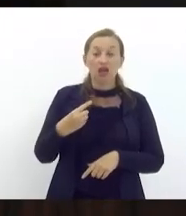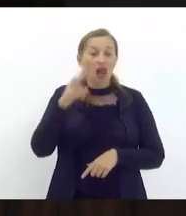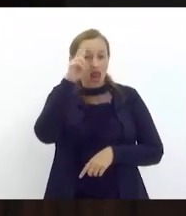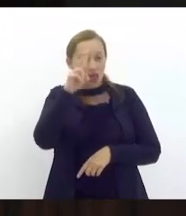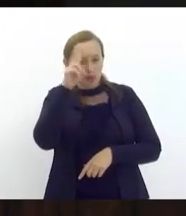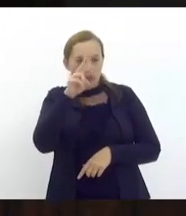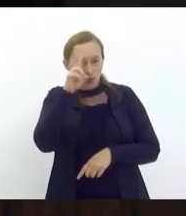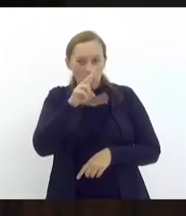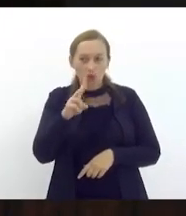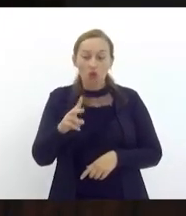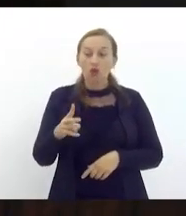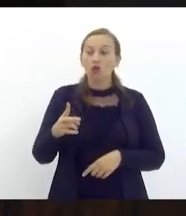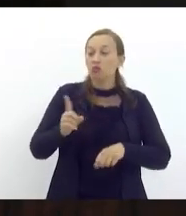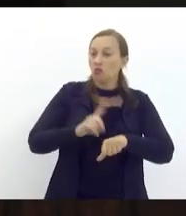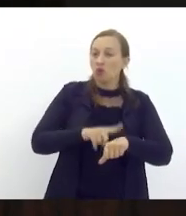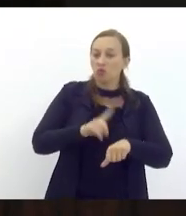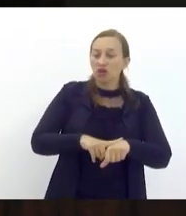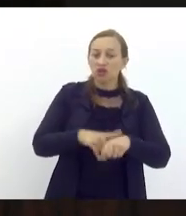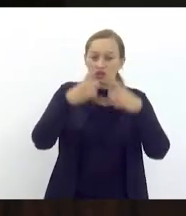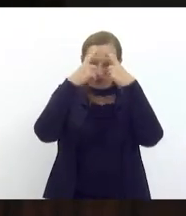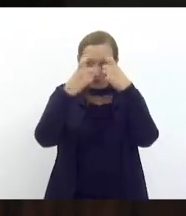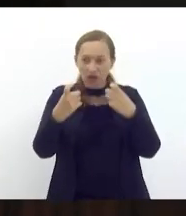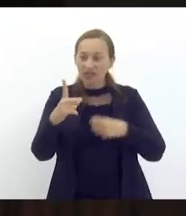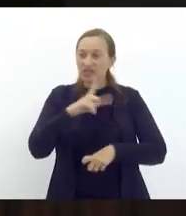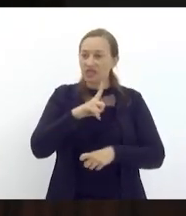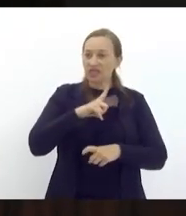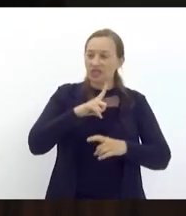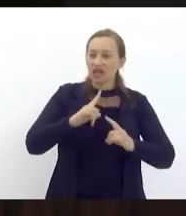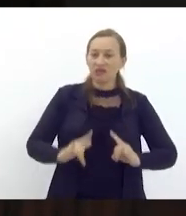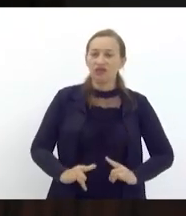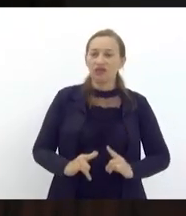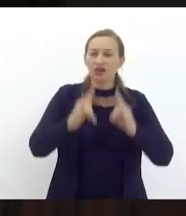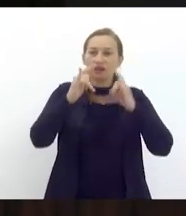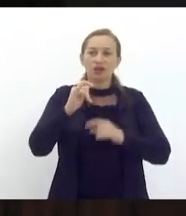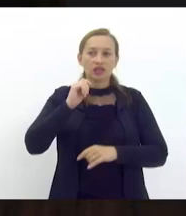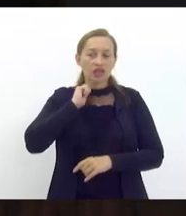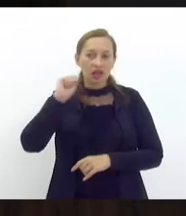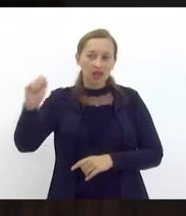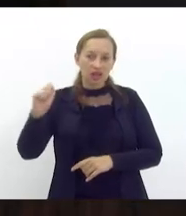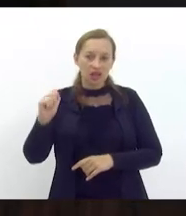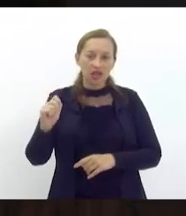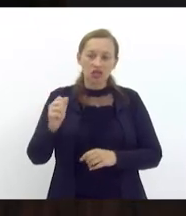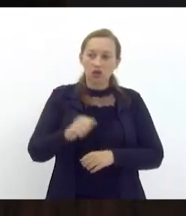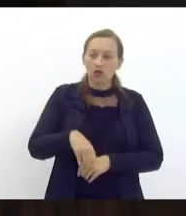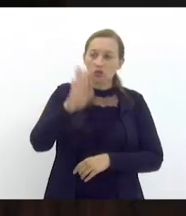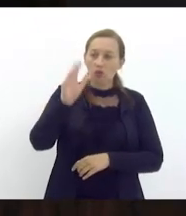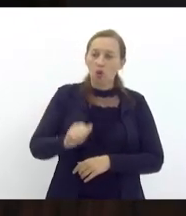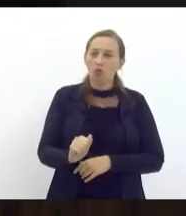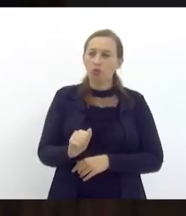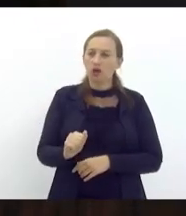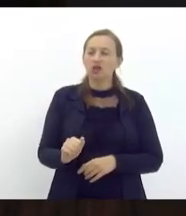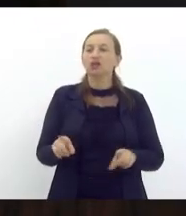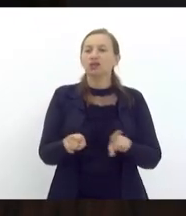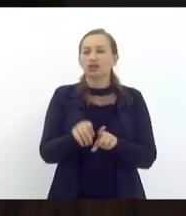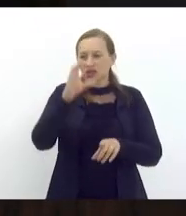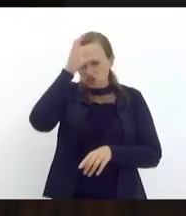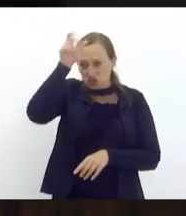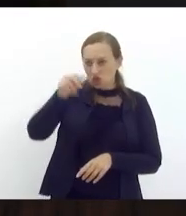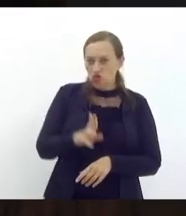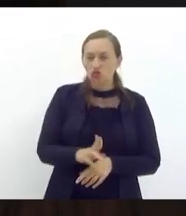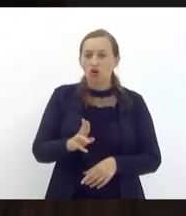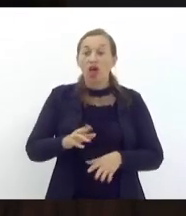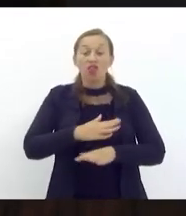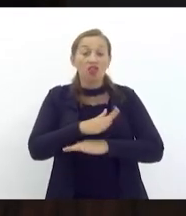de bombas enfim de Invasões de depredações e que de certa forma te ajude nada aquilo resolveu